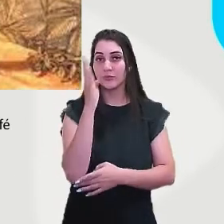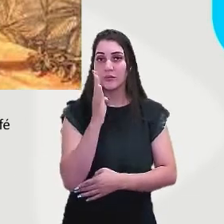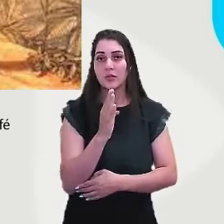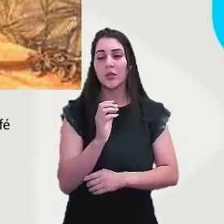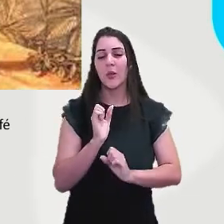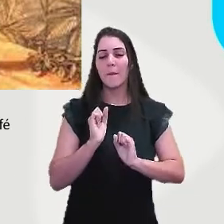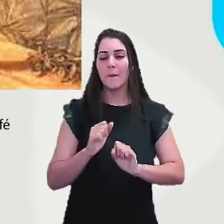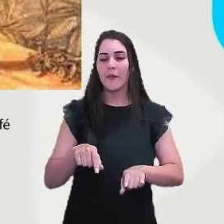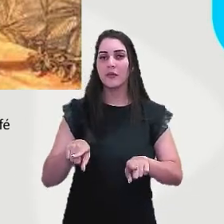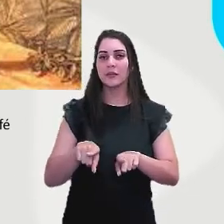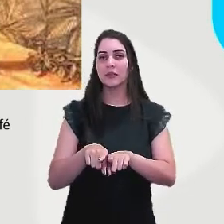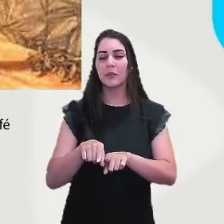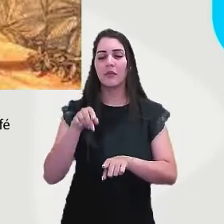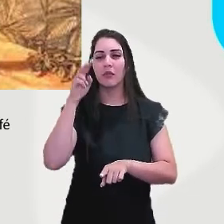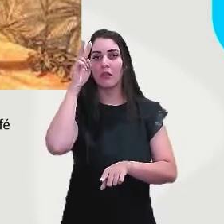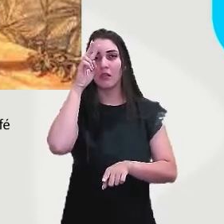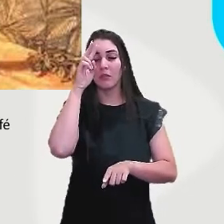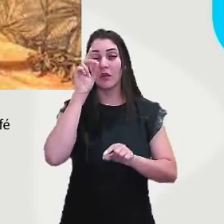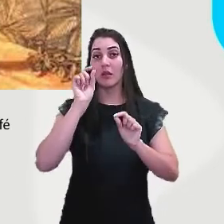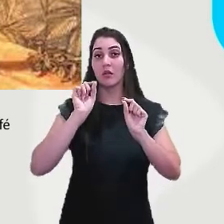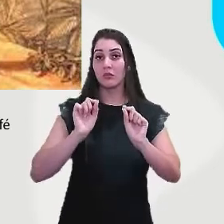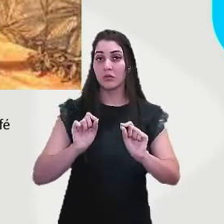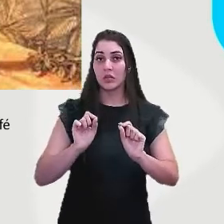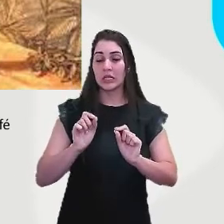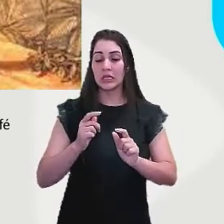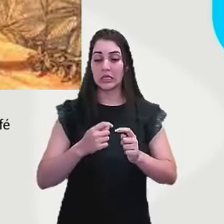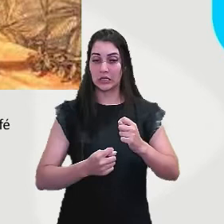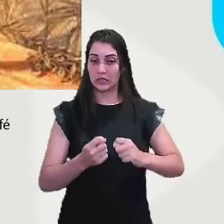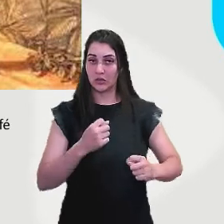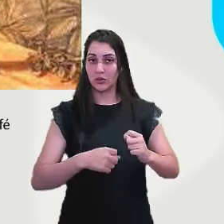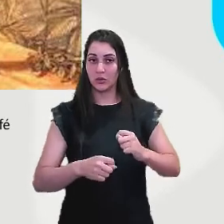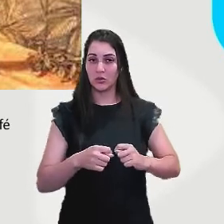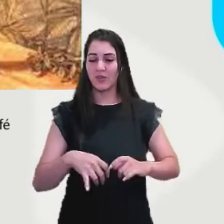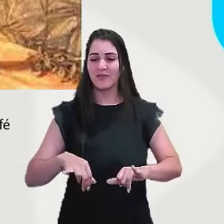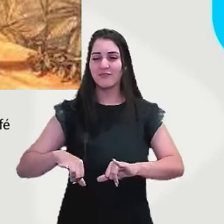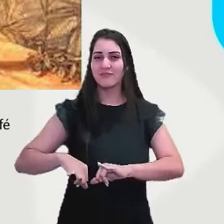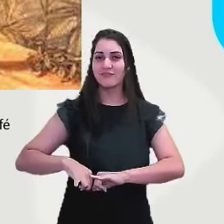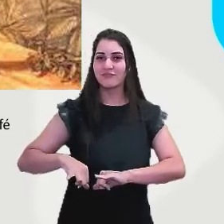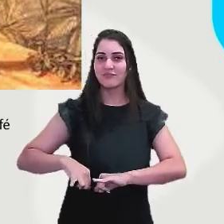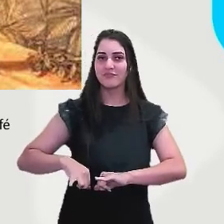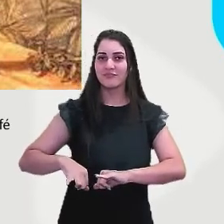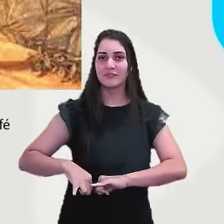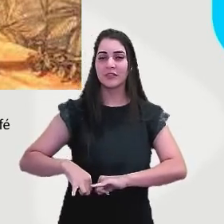gente pode também lembrar que a economia ela vai sofrer